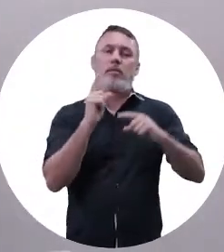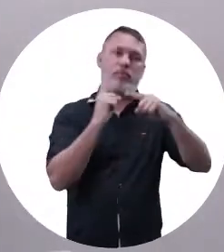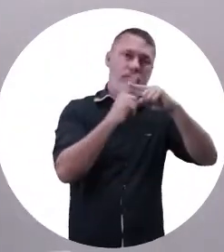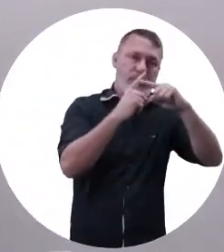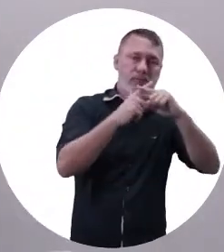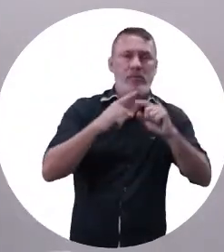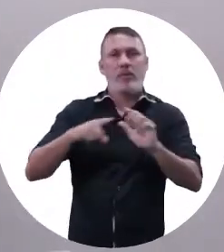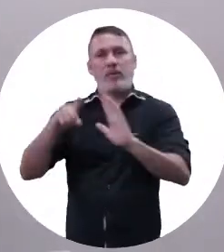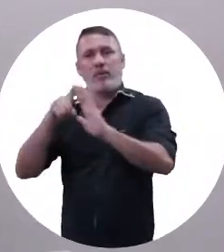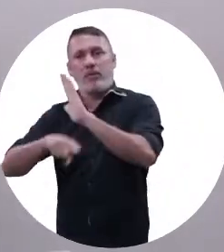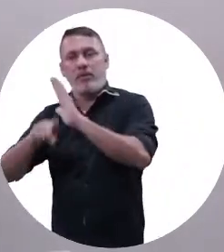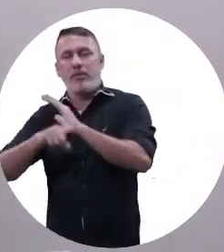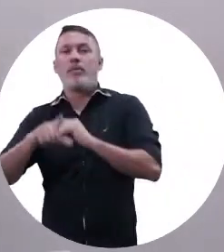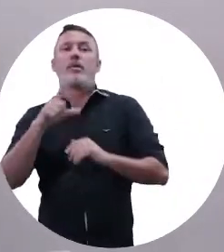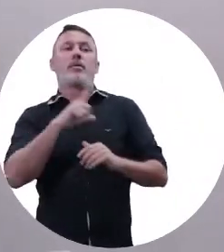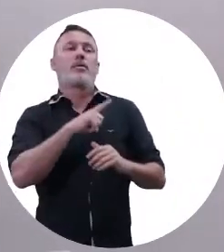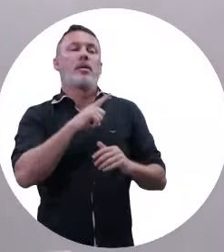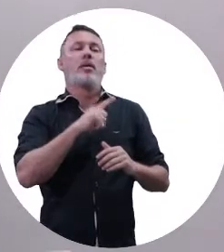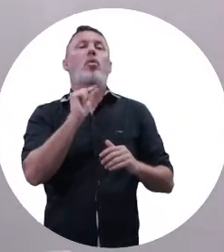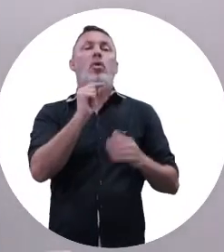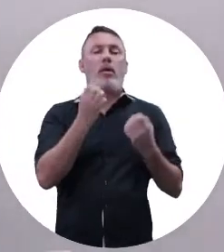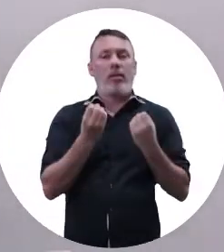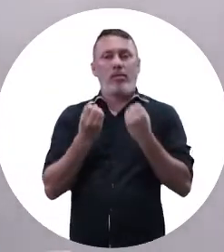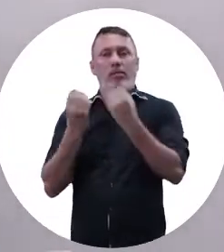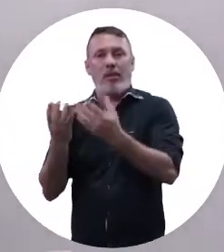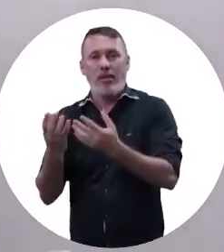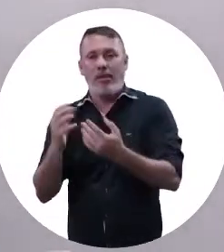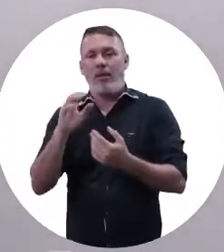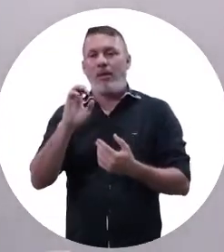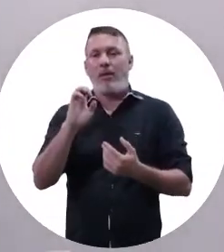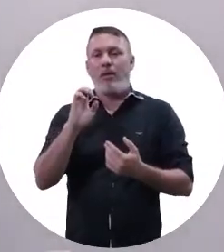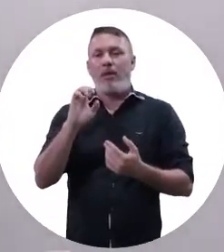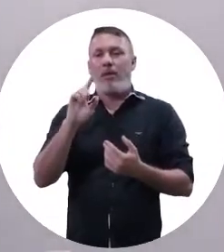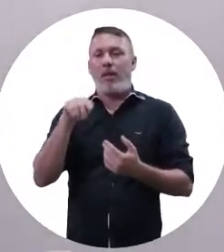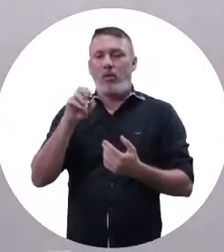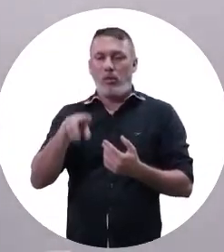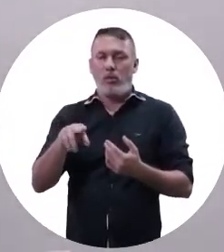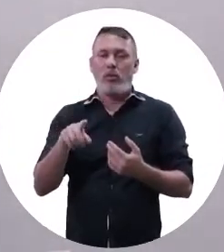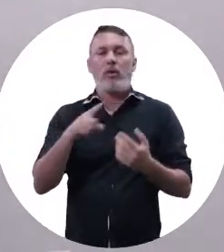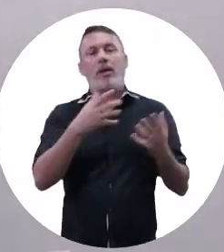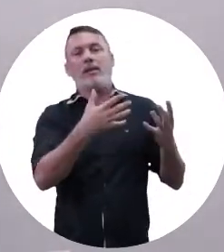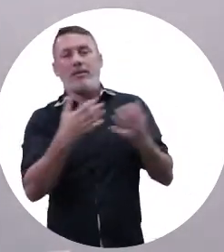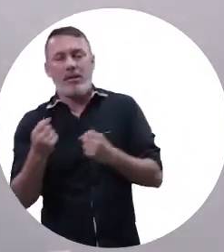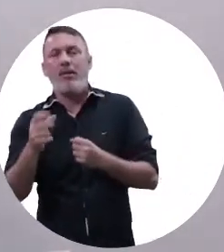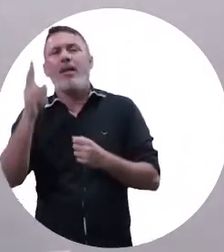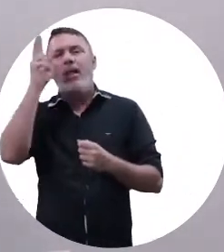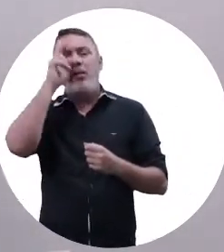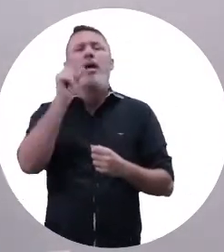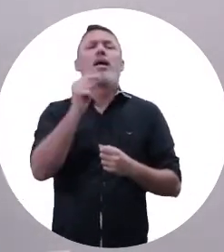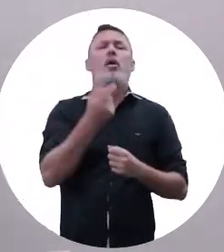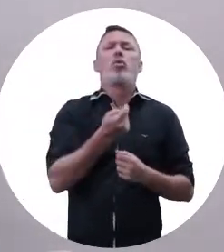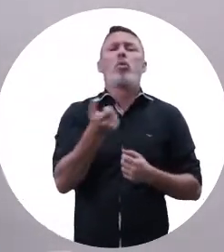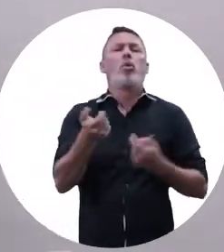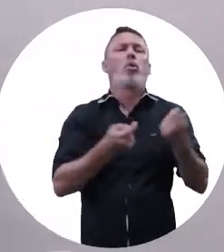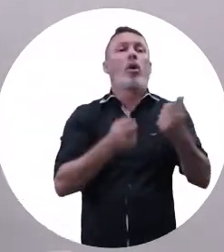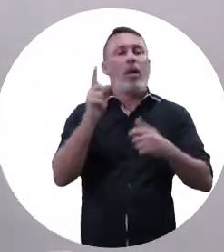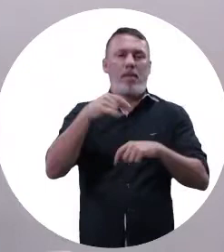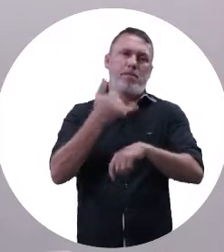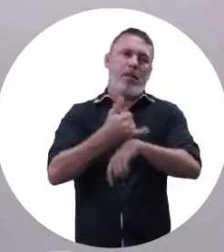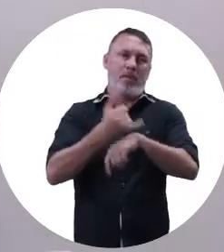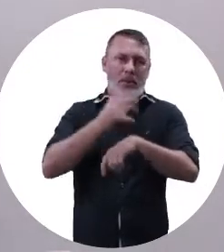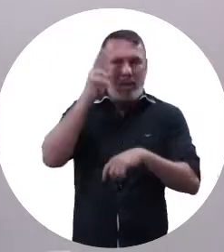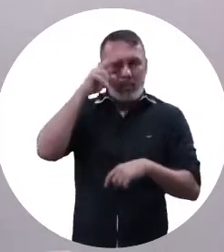e ânion. Existe alguém doando elétrons e alguém recebendo elétrons. Quem que doa os elétrons? Vimos na aula passada que são